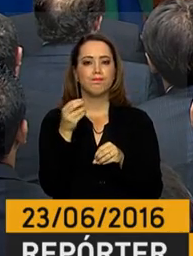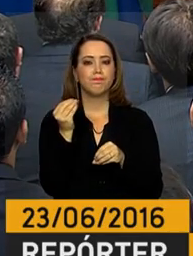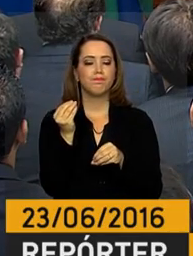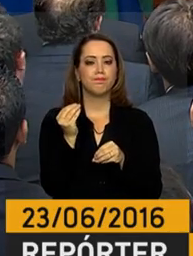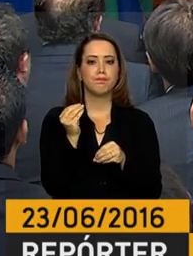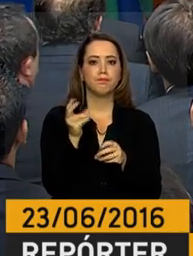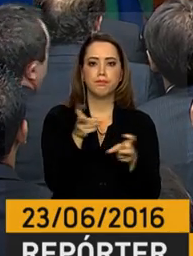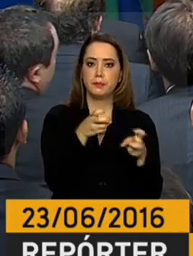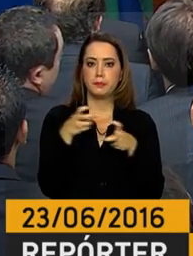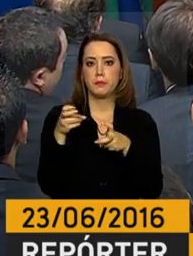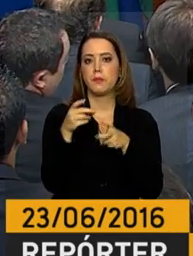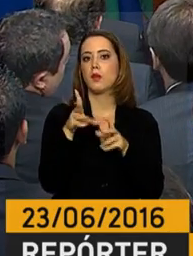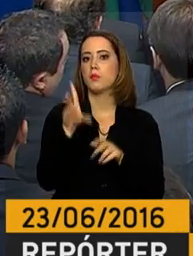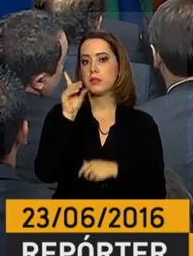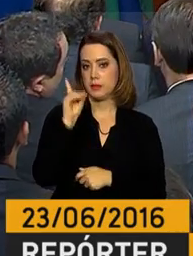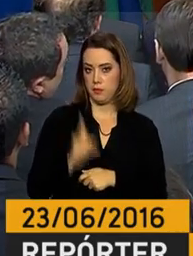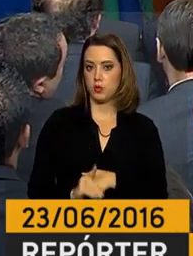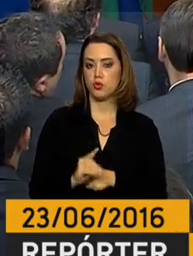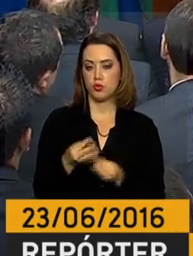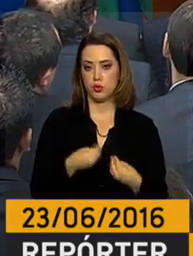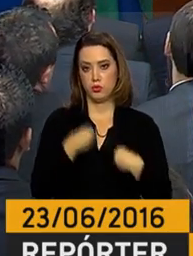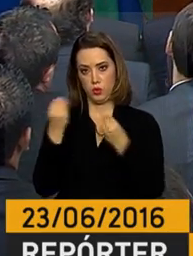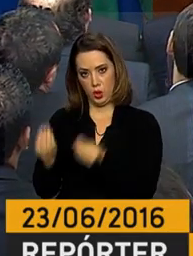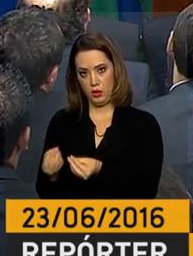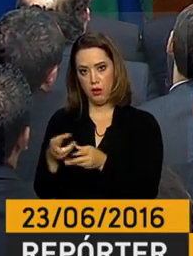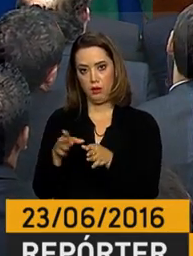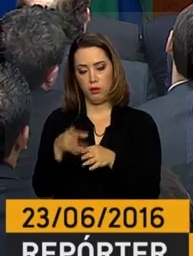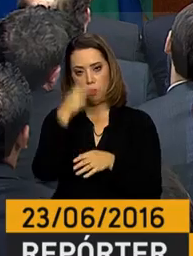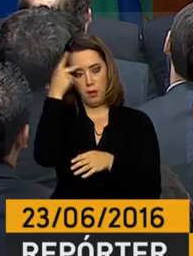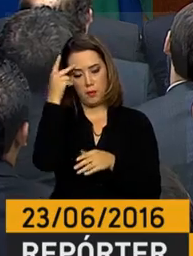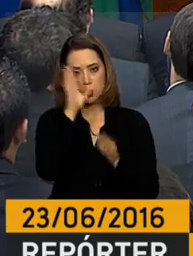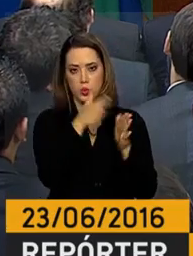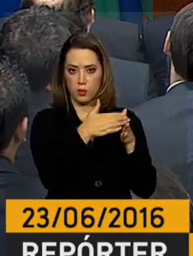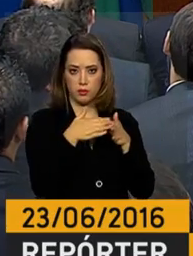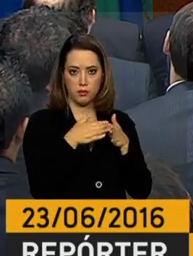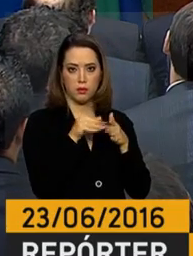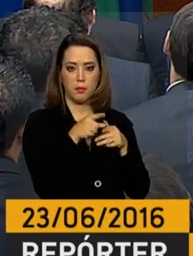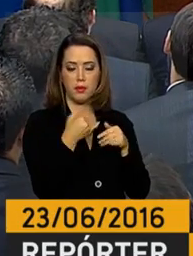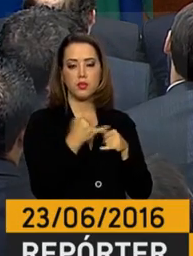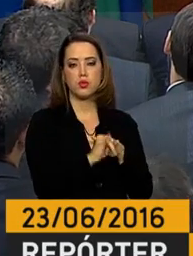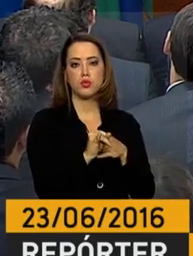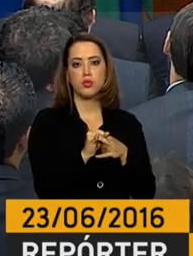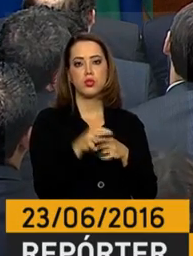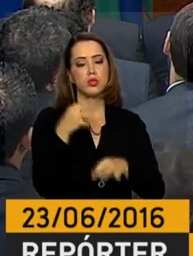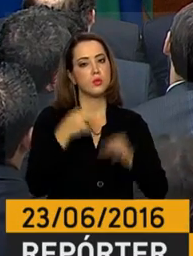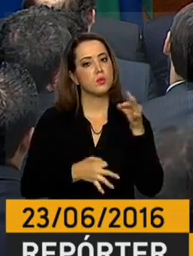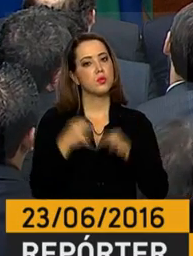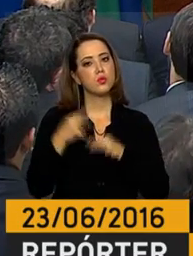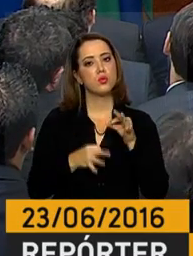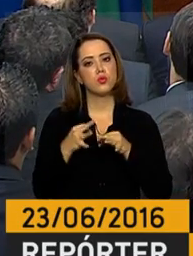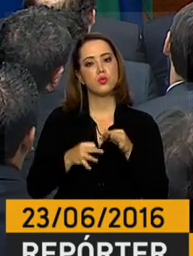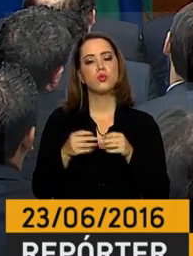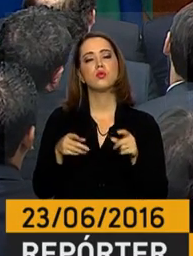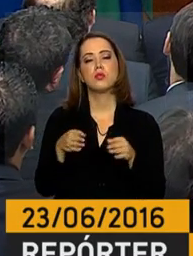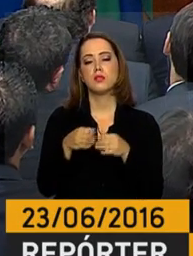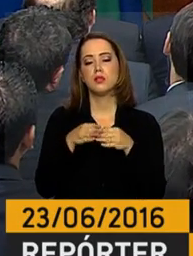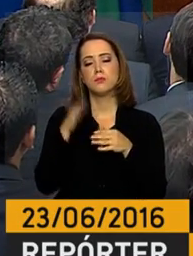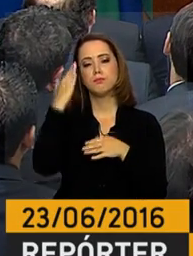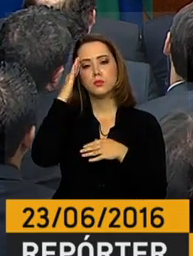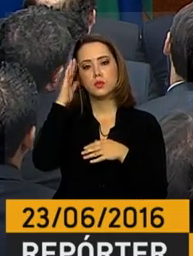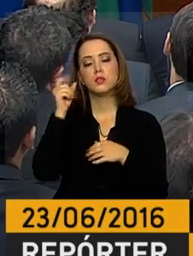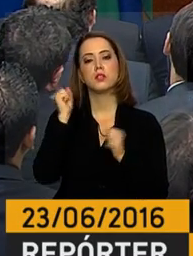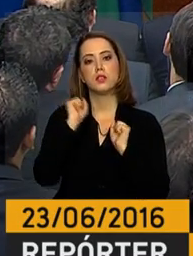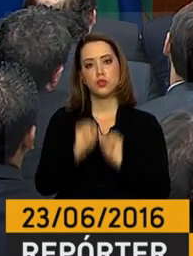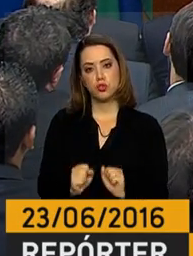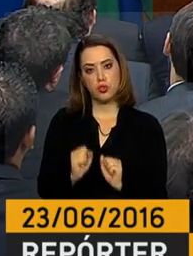que podem ser deferidos ao pleiteante se o judiciário entender que a aquela altura já se caracterizou a omissão e com